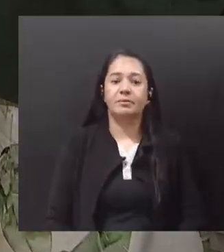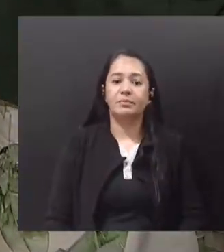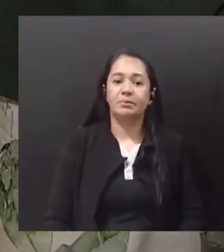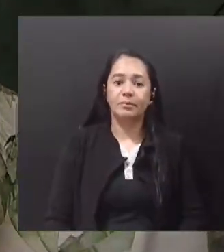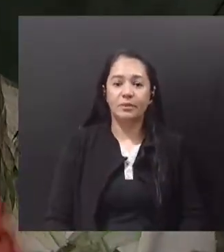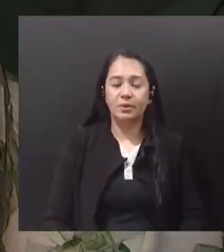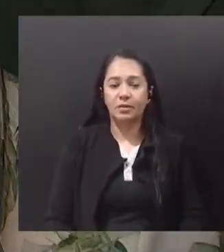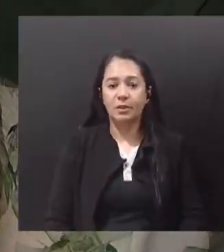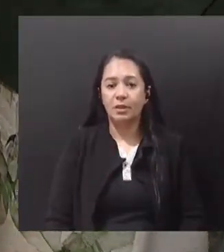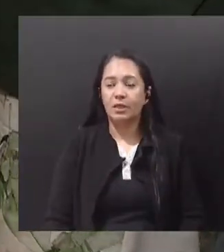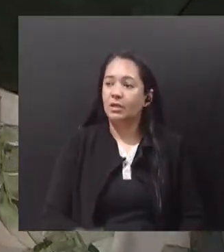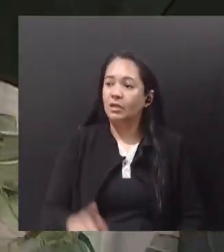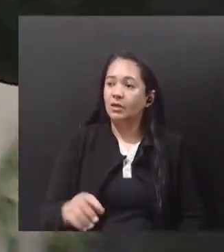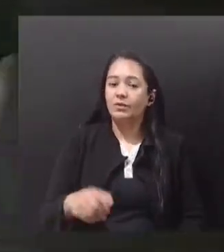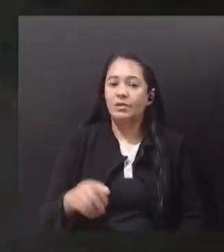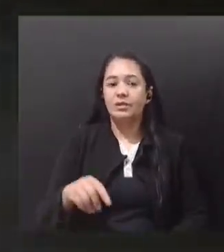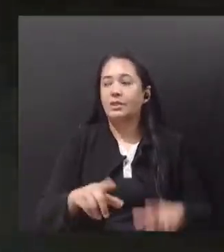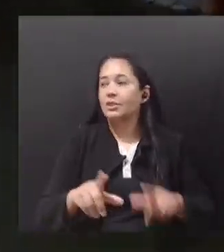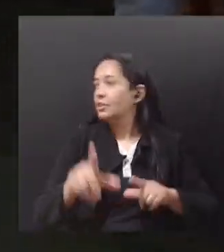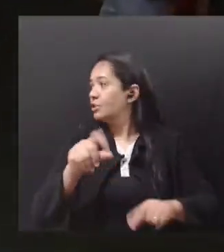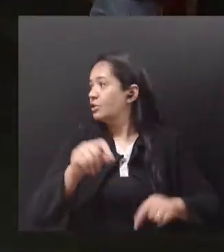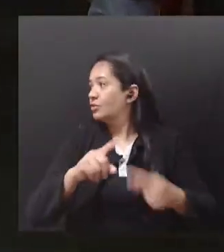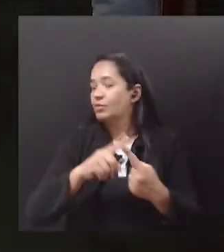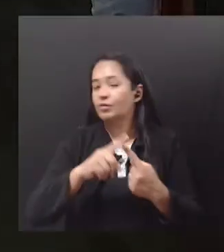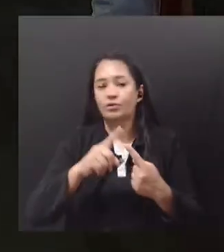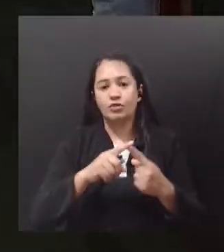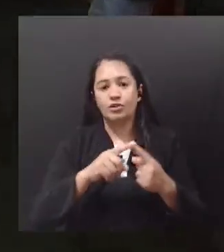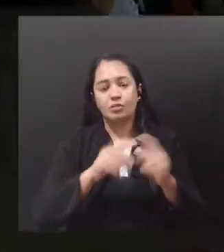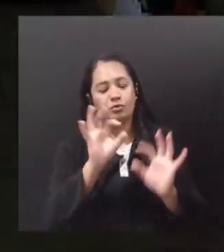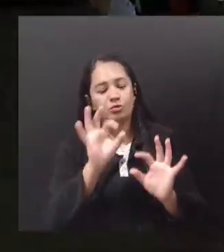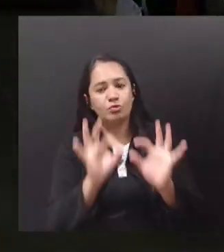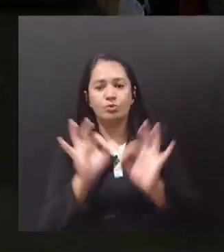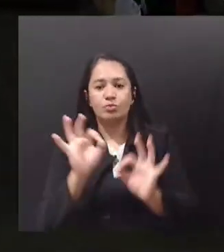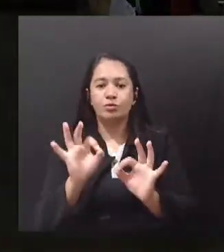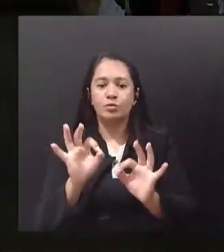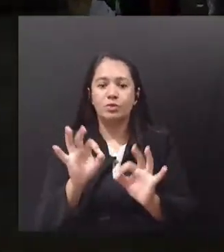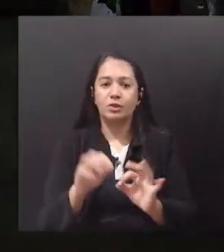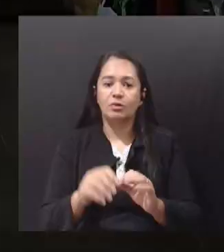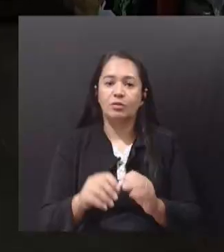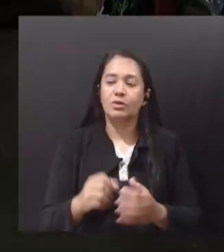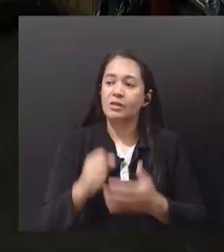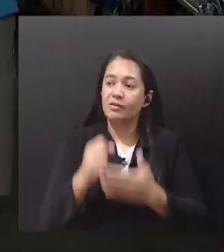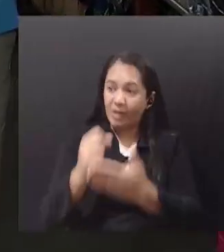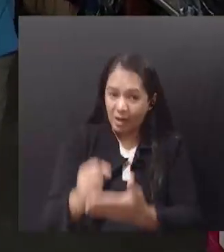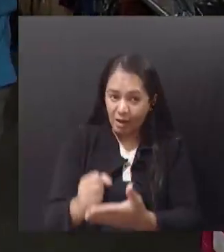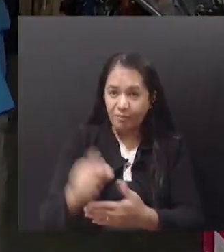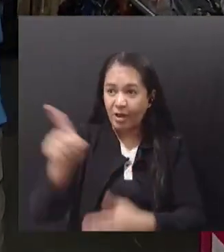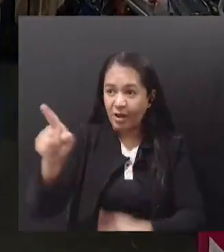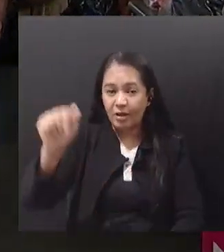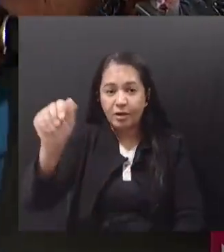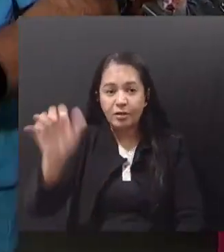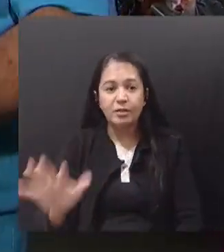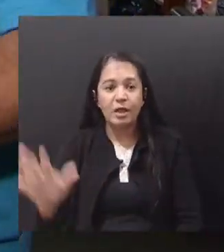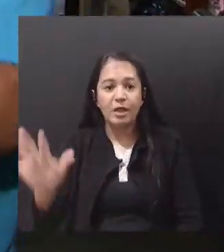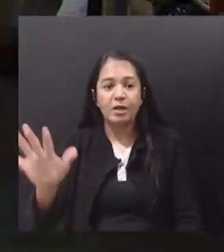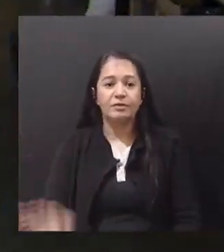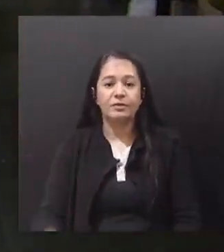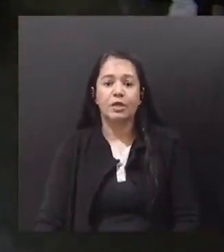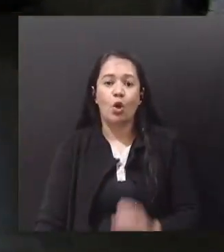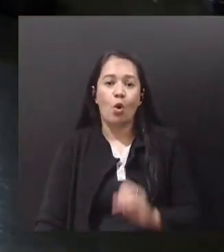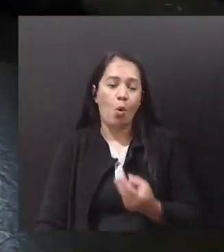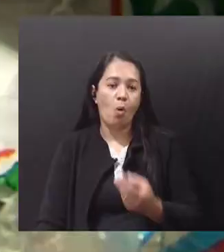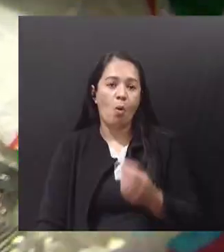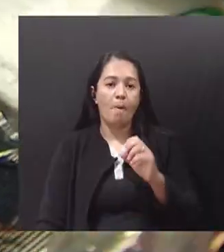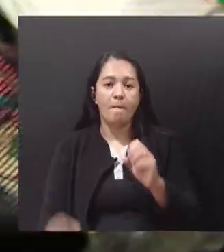que vocês acabam fazendo uma espécie de triagem daquilo que vai ser doado na África ou até aquilo que pode ser vendido